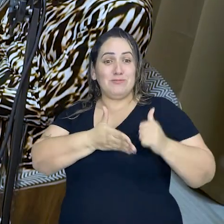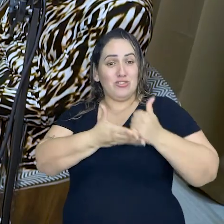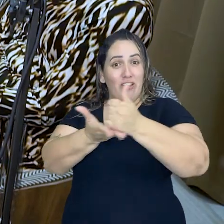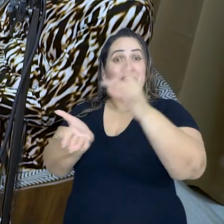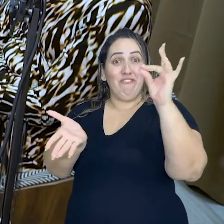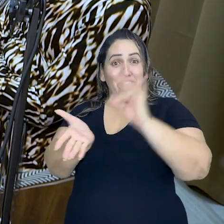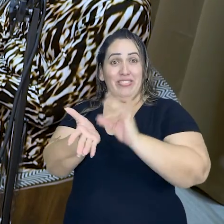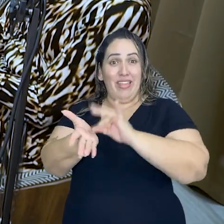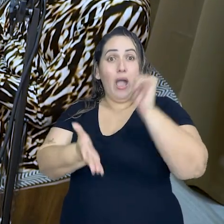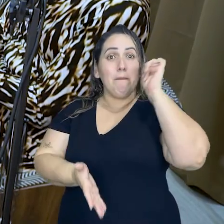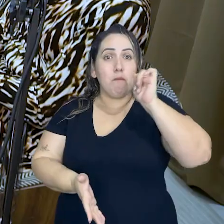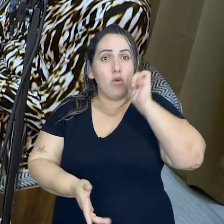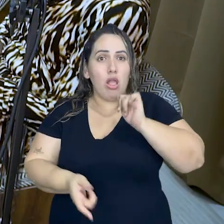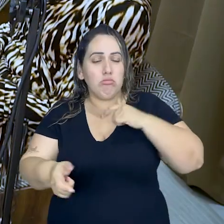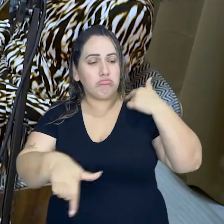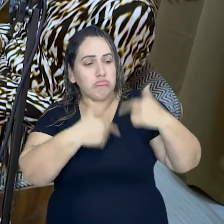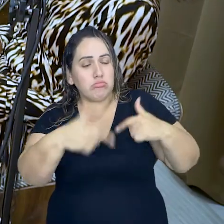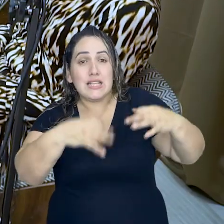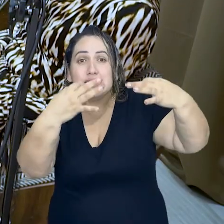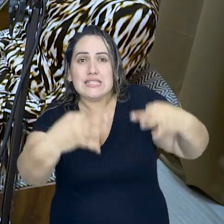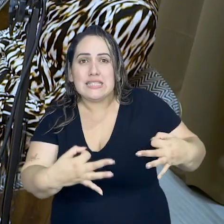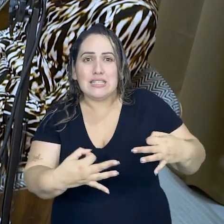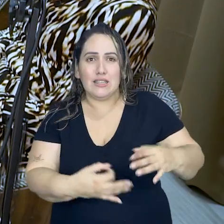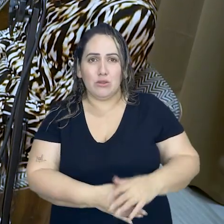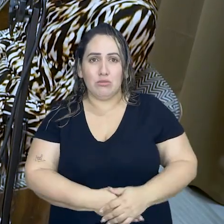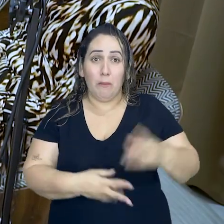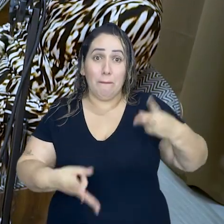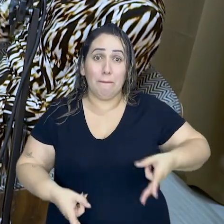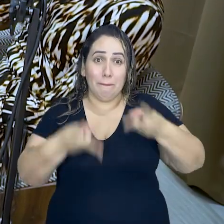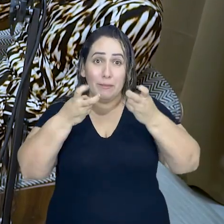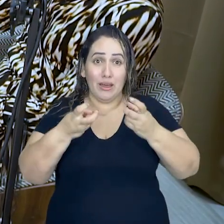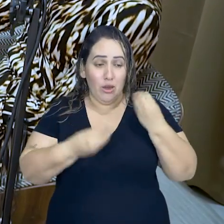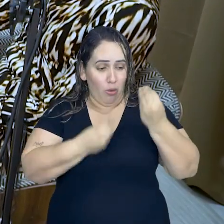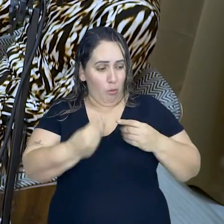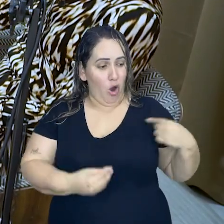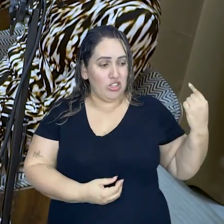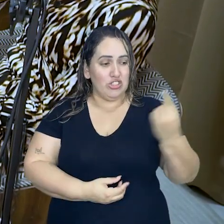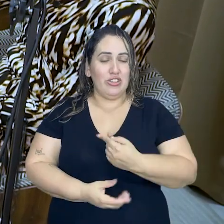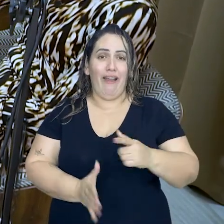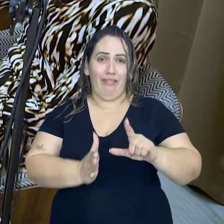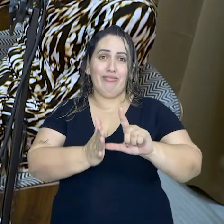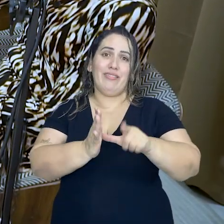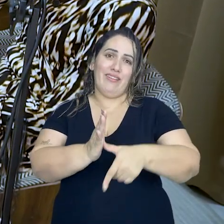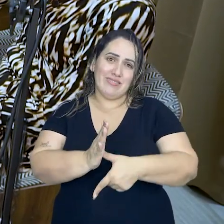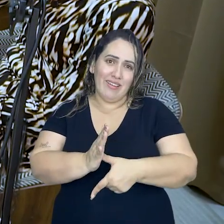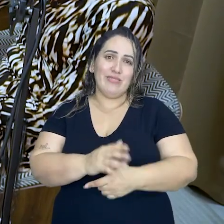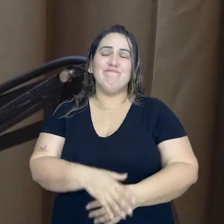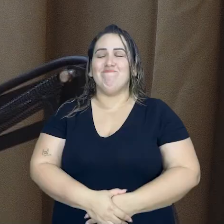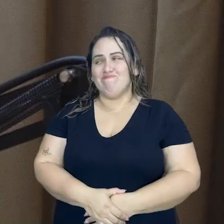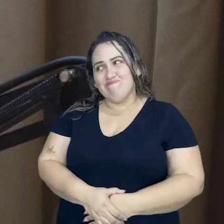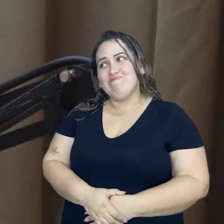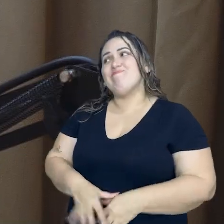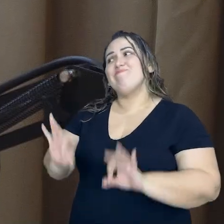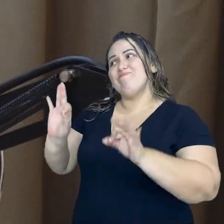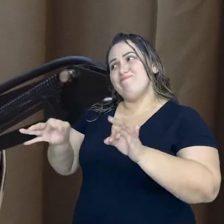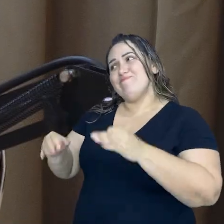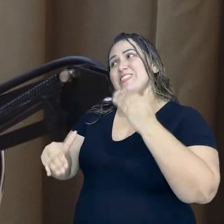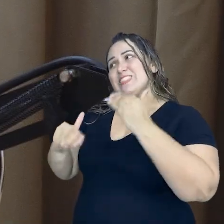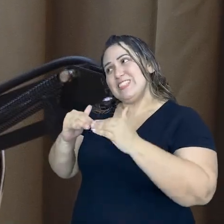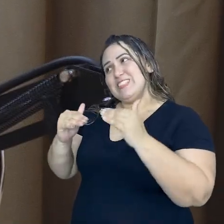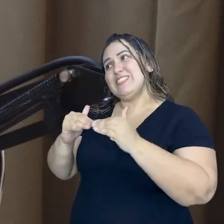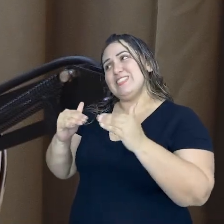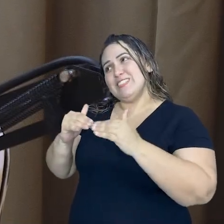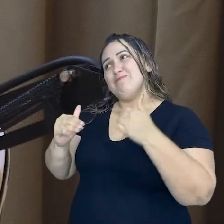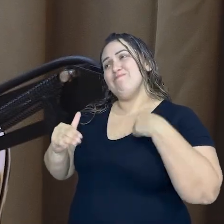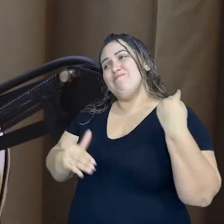estamos atrasadas? Com certeza. Essa é a primeira dificuldade que nós temos de dizer assim,